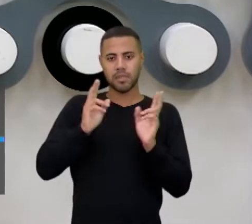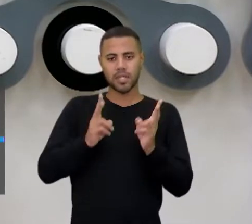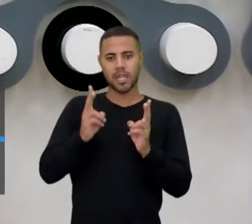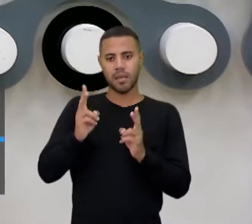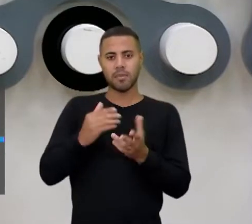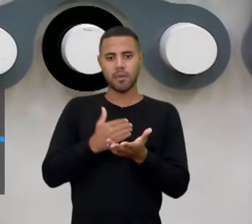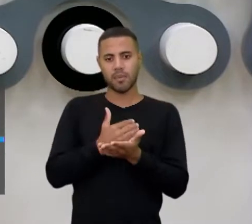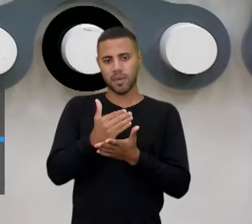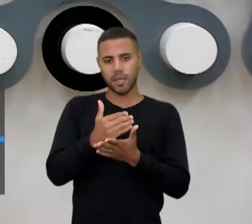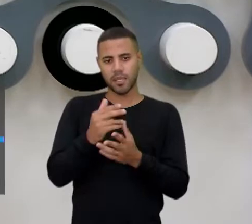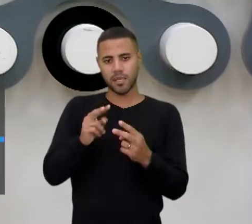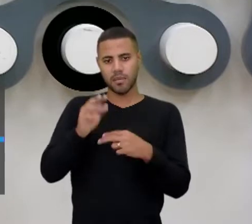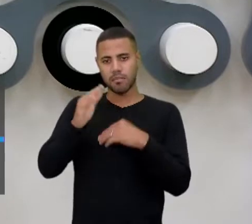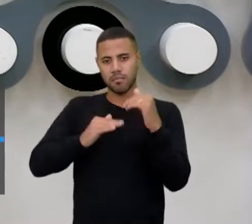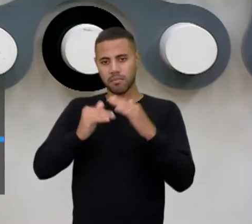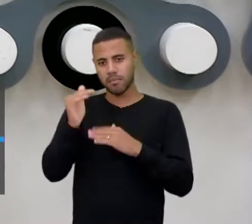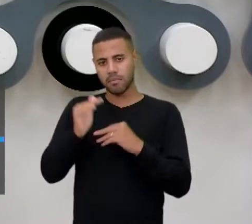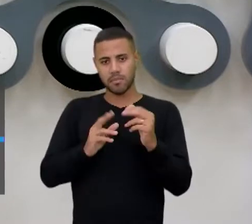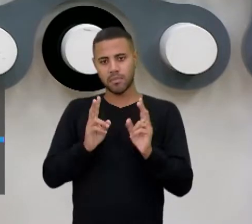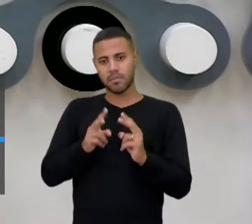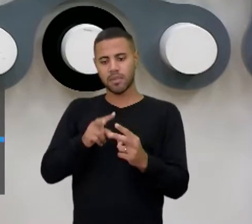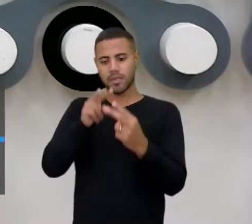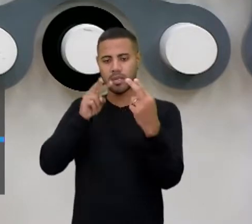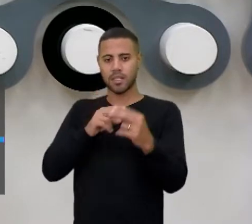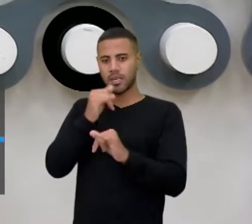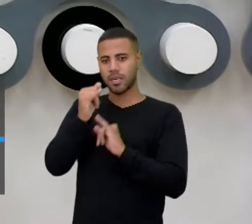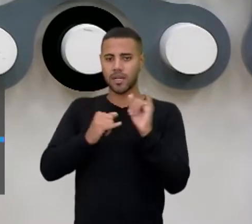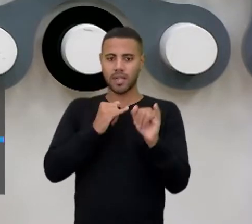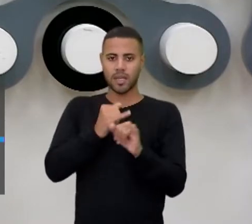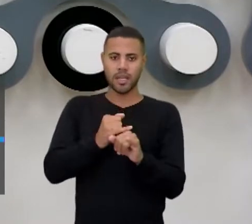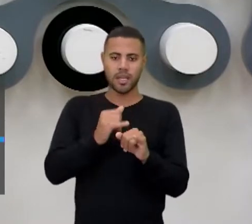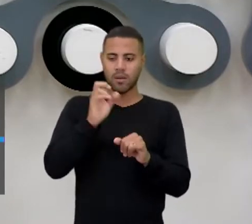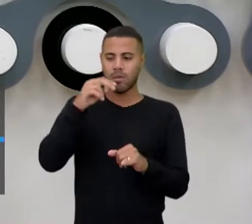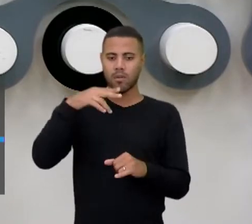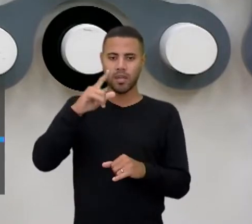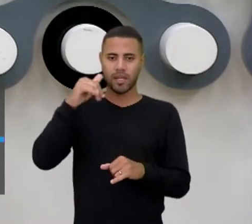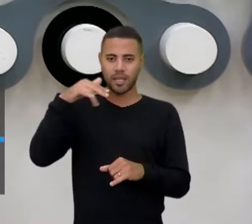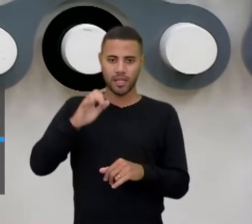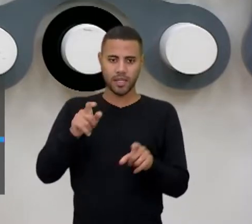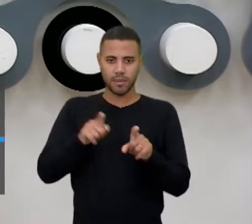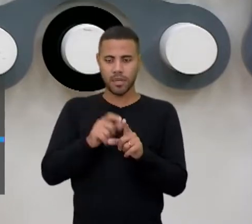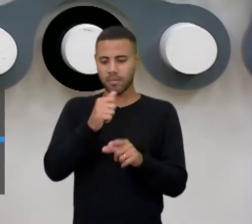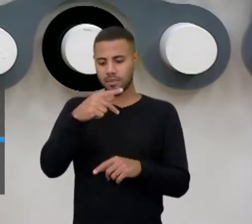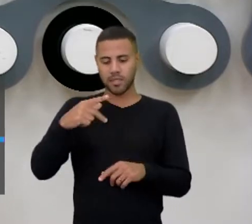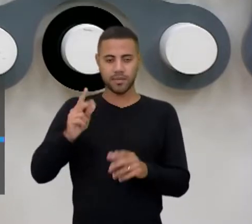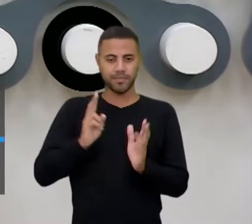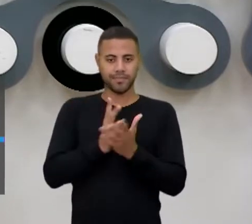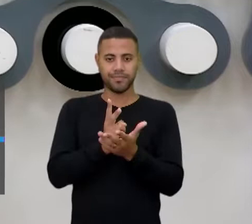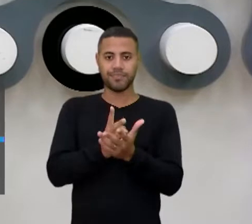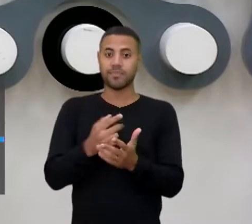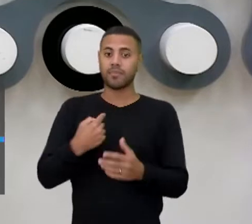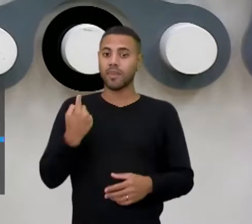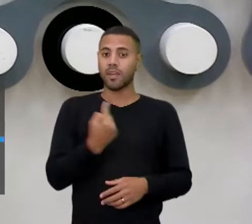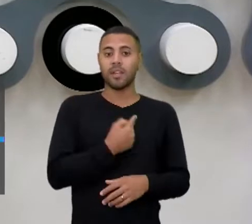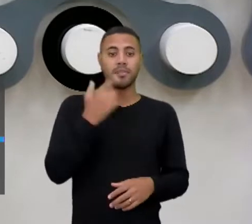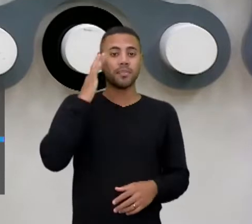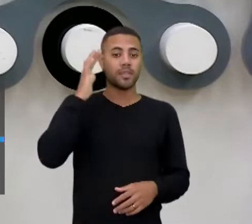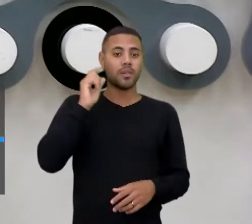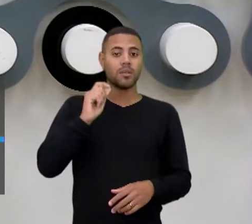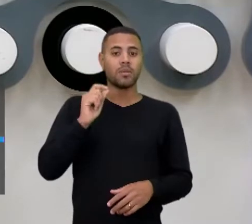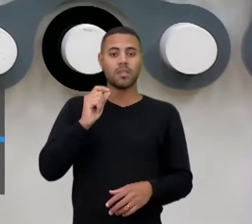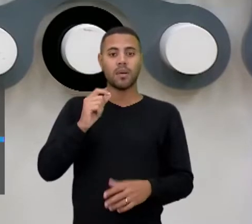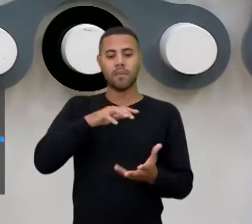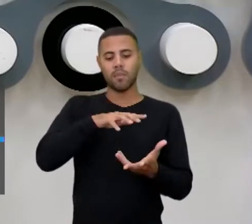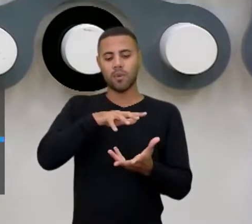estão sendo feitas via internet, online, aplicativos e tal. Então, a gente precisa entender também que nesse mundo a